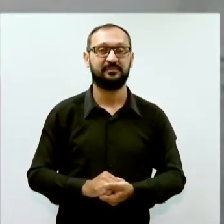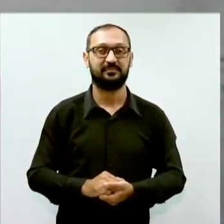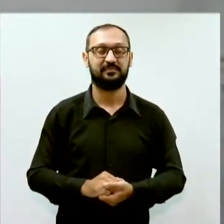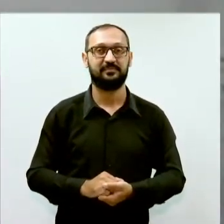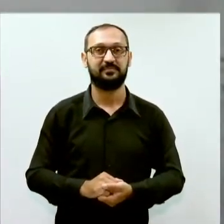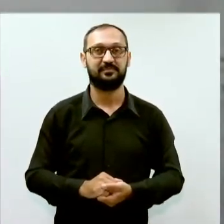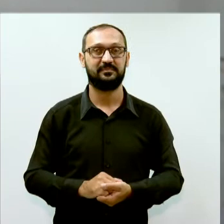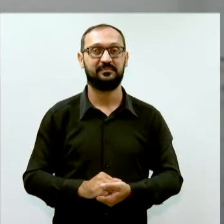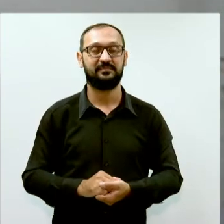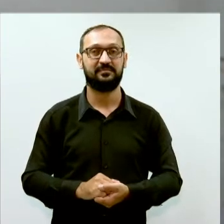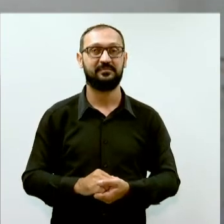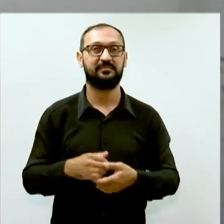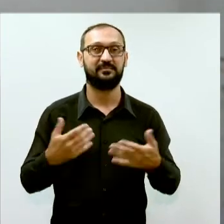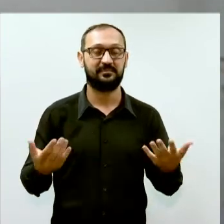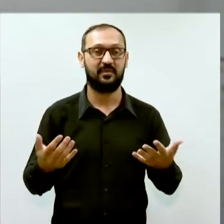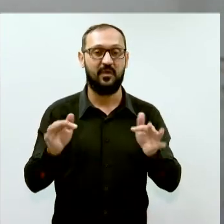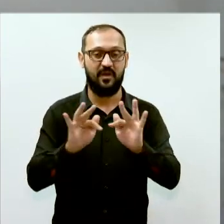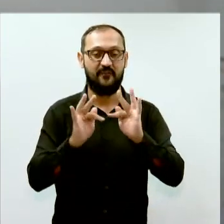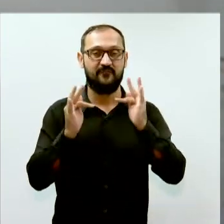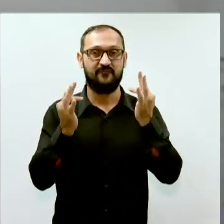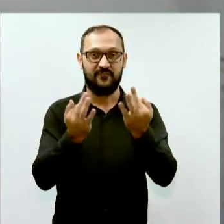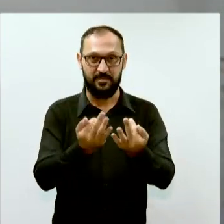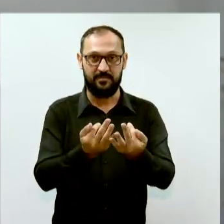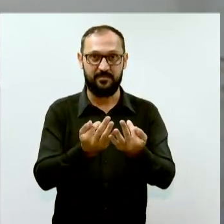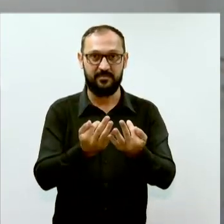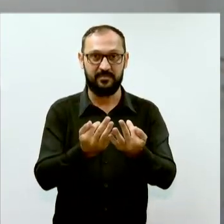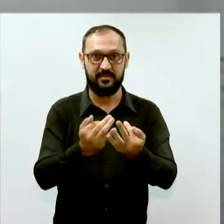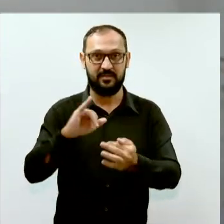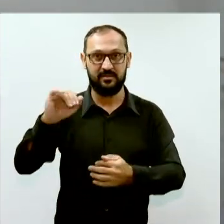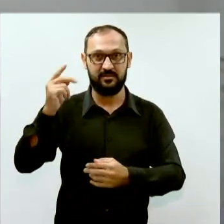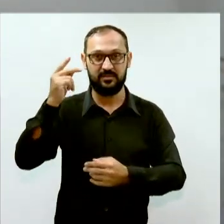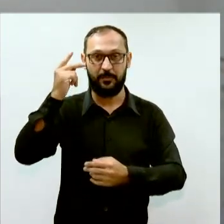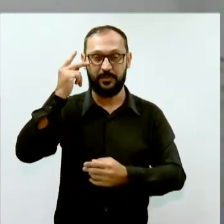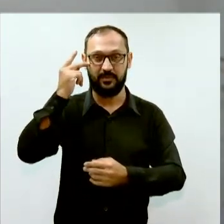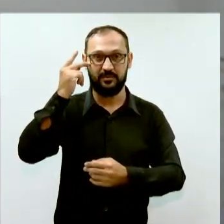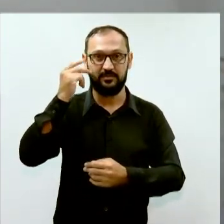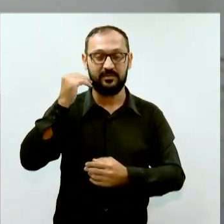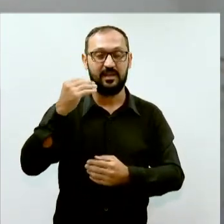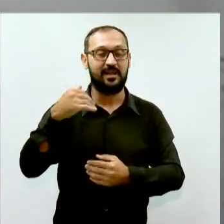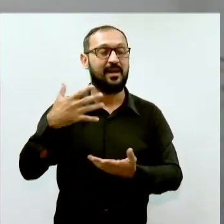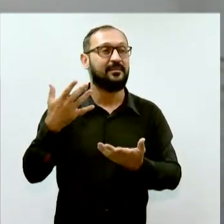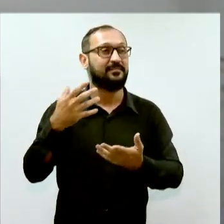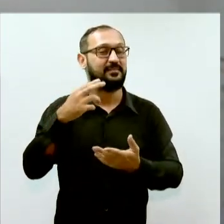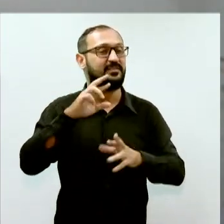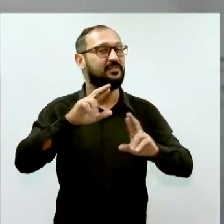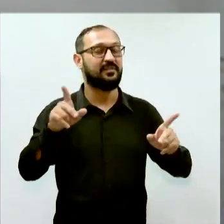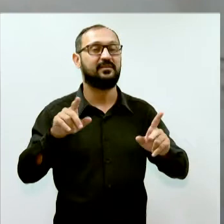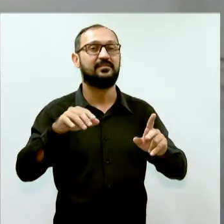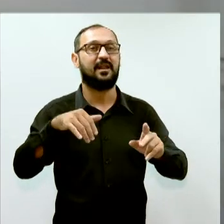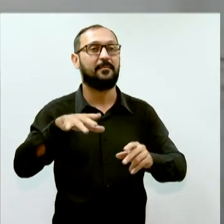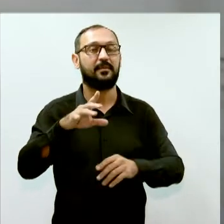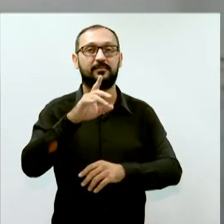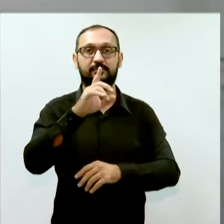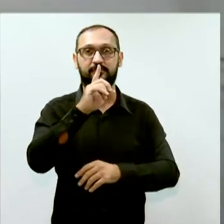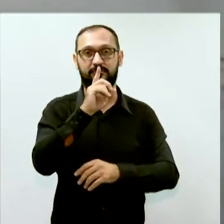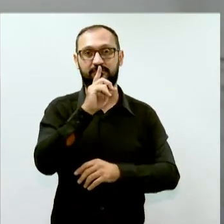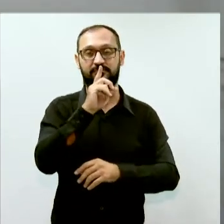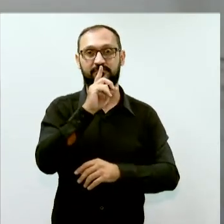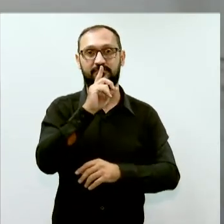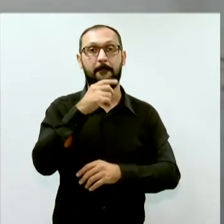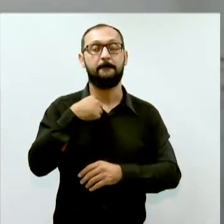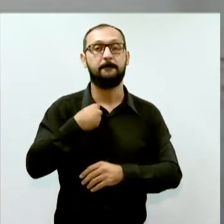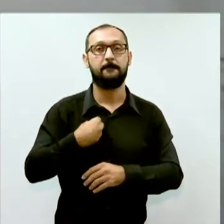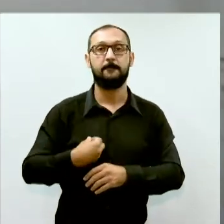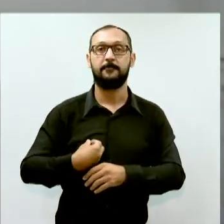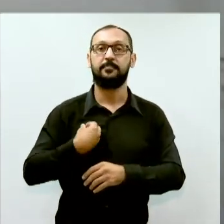João, a família japonesa, sabidamente, ela é mais silenciosa, né? Tem um silêncio